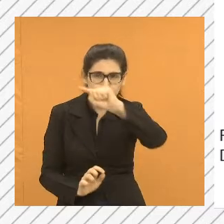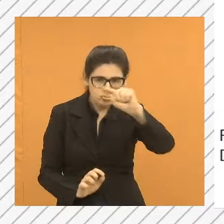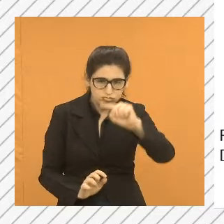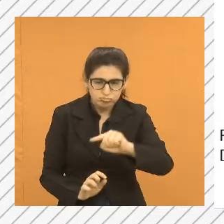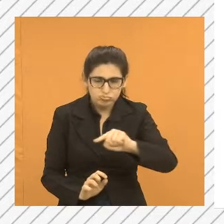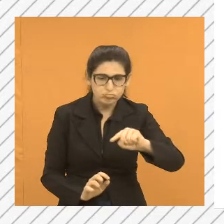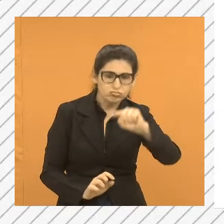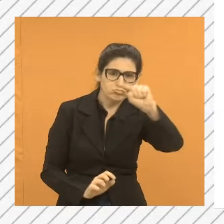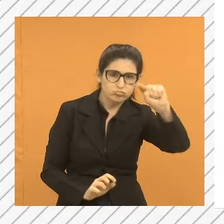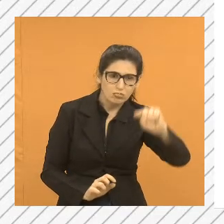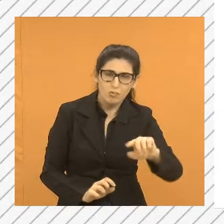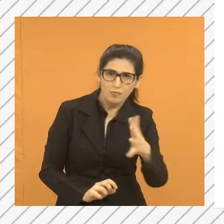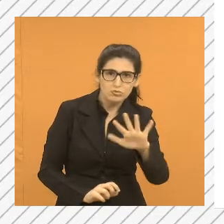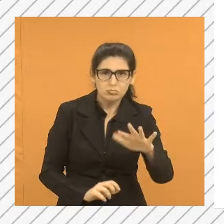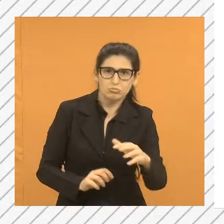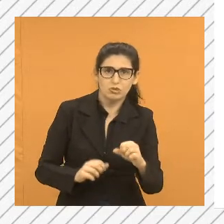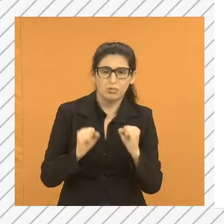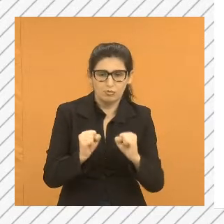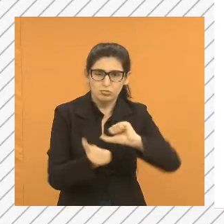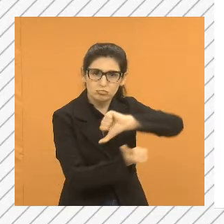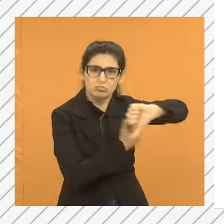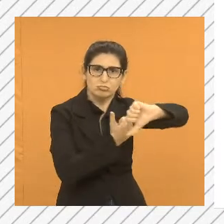Com relação às doenças de